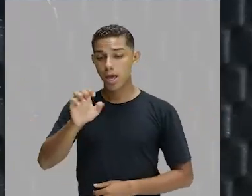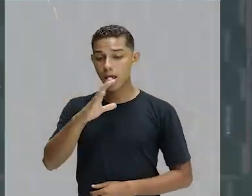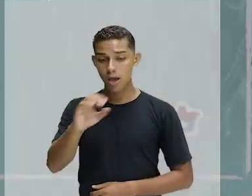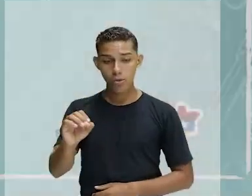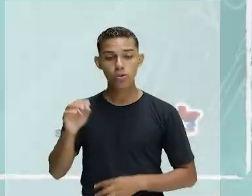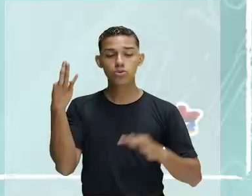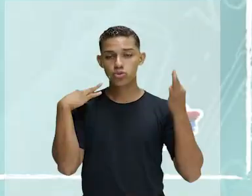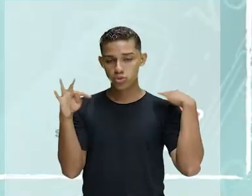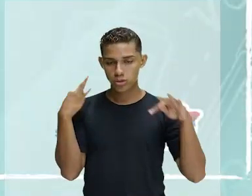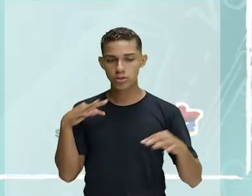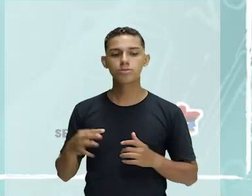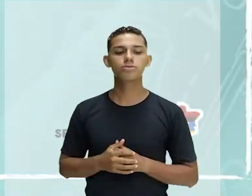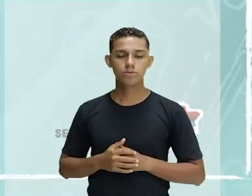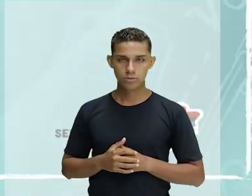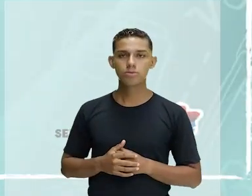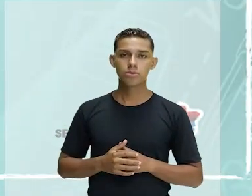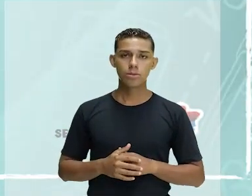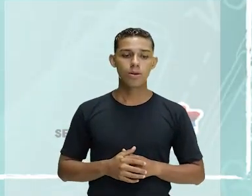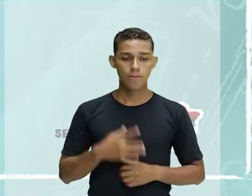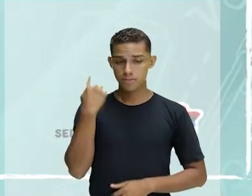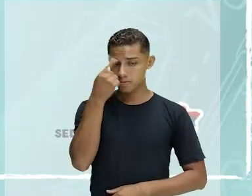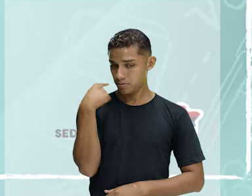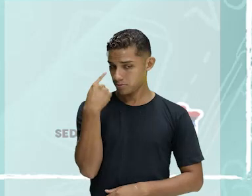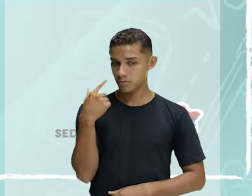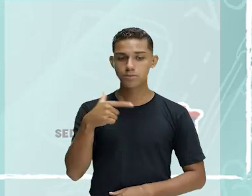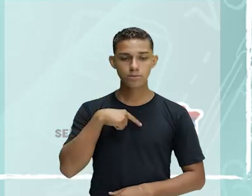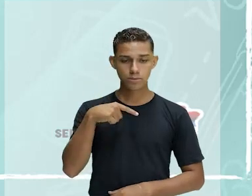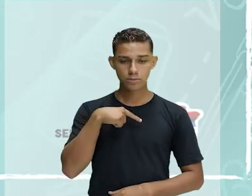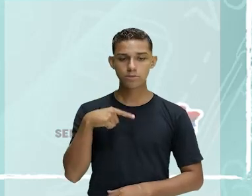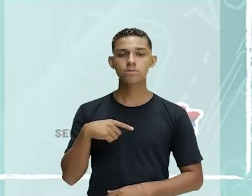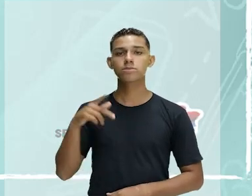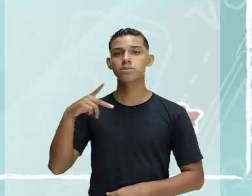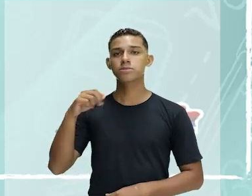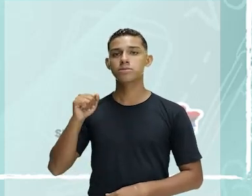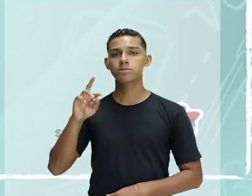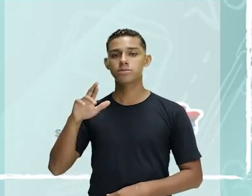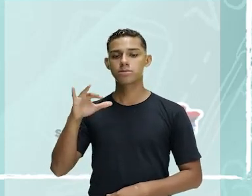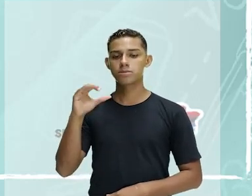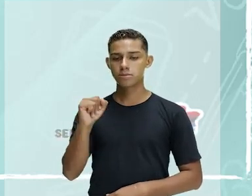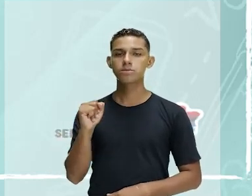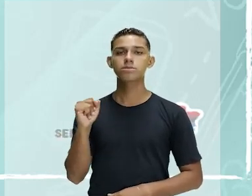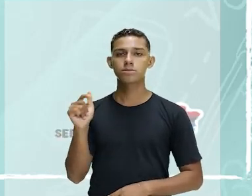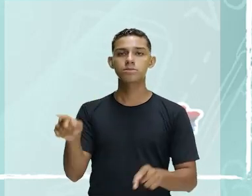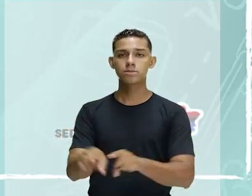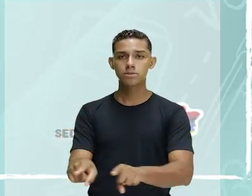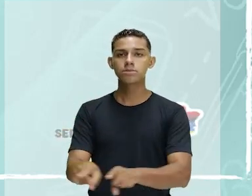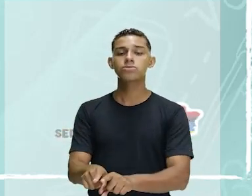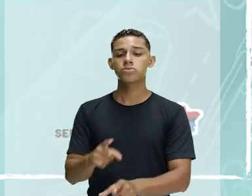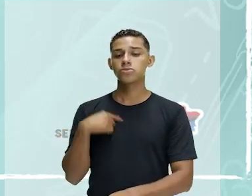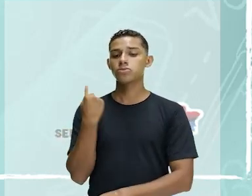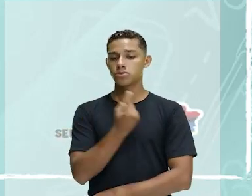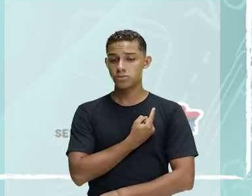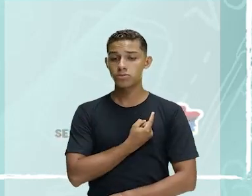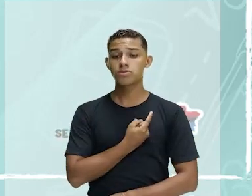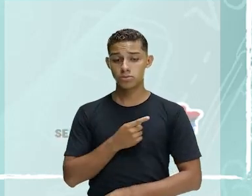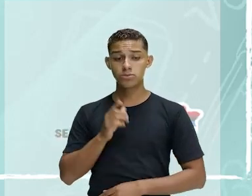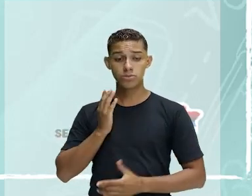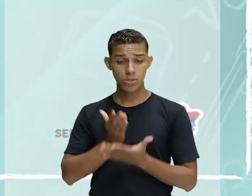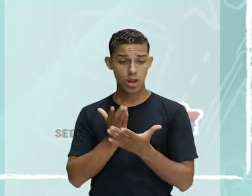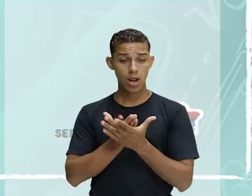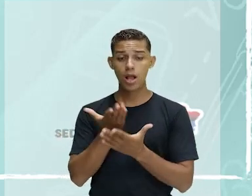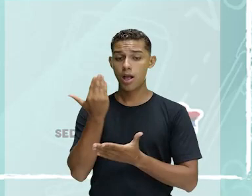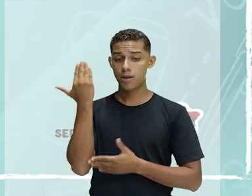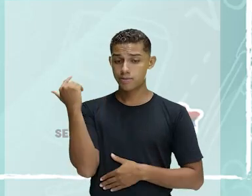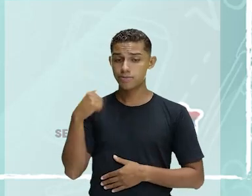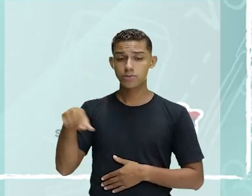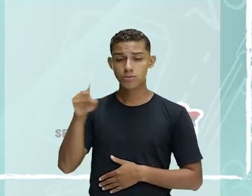ecoturismo. Vamos aqui. Então, a Espanha tem um impressionante patrimônio rural e etnográfico, como vocês já viram, e nós já falamos também em outras aulas. Você